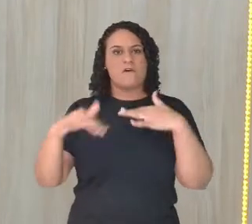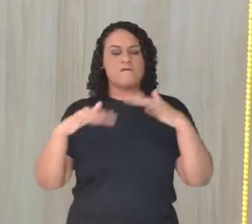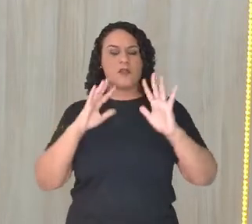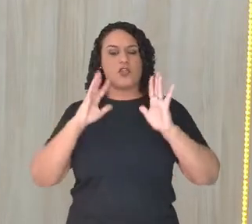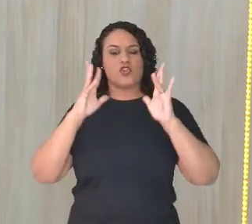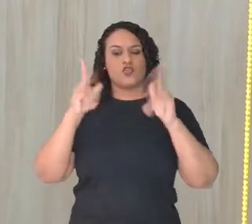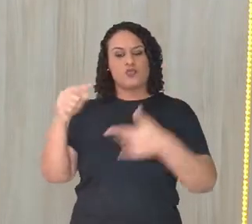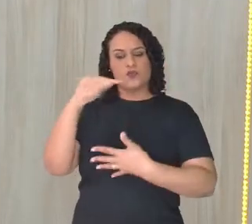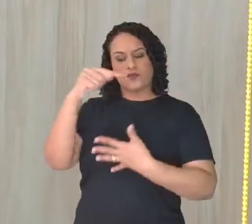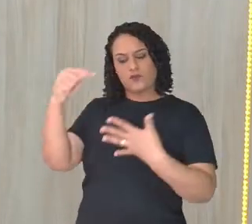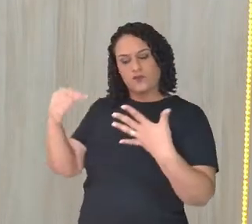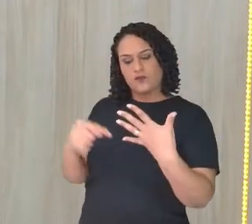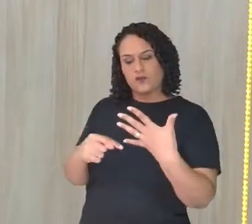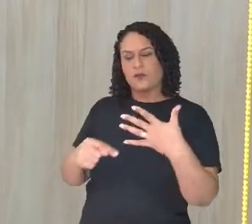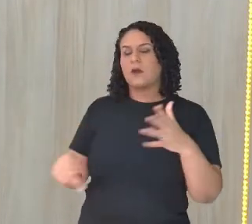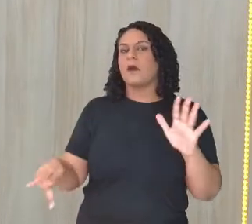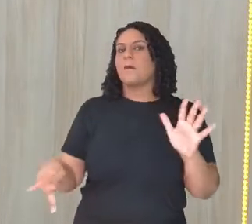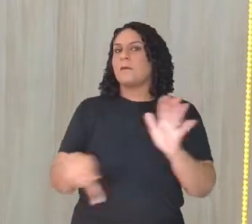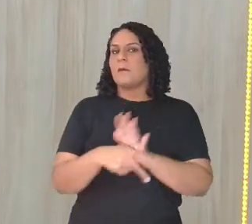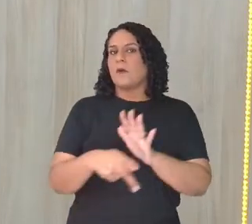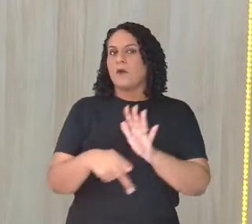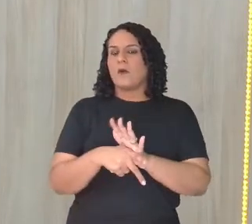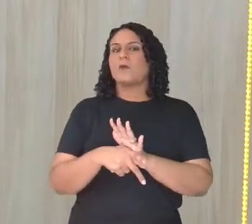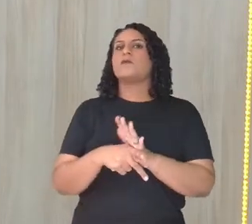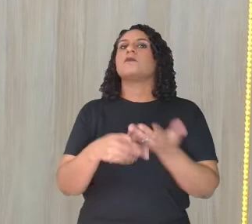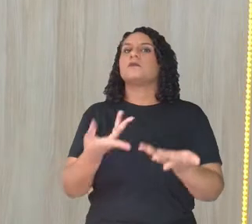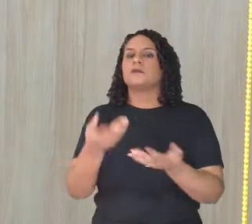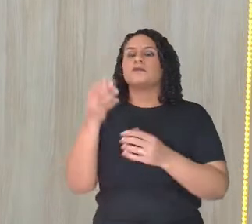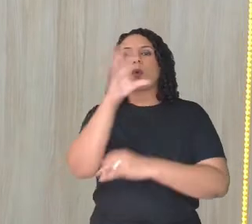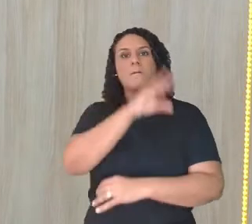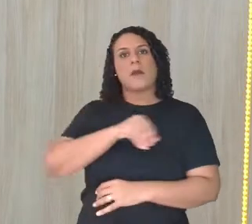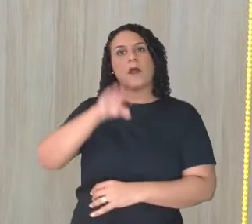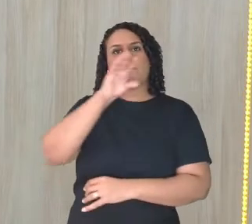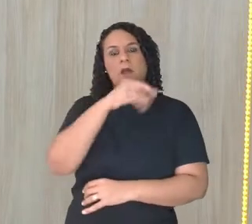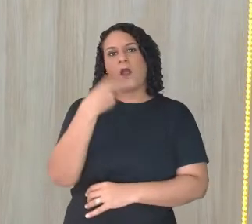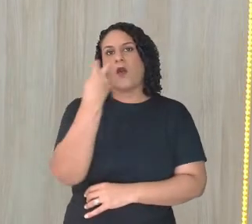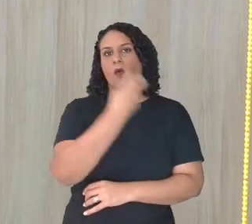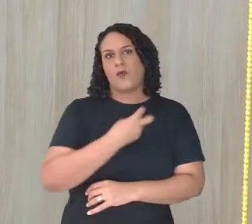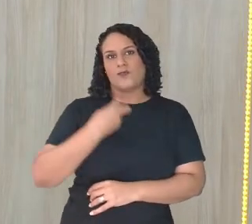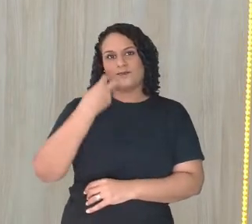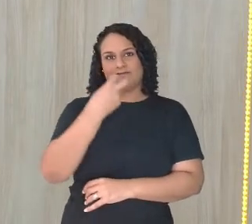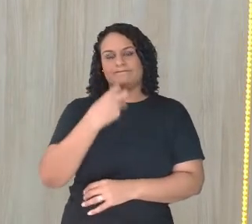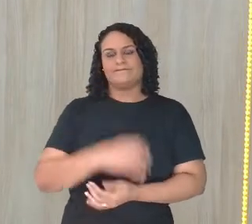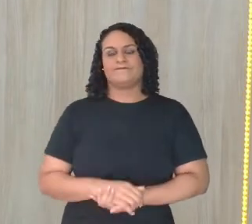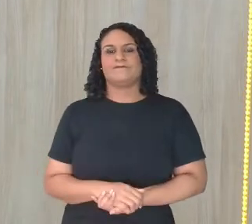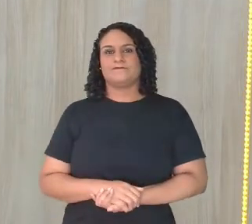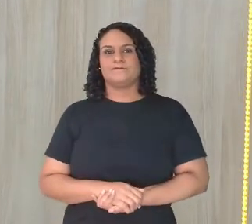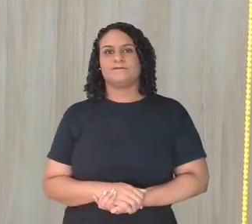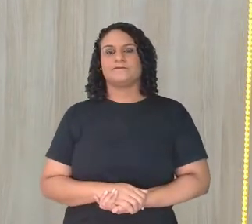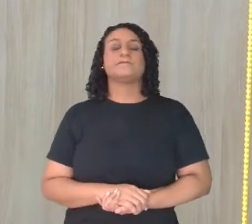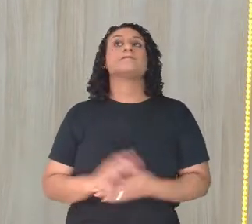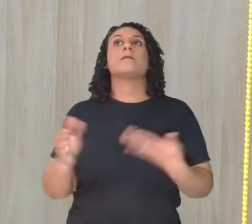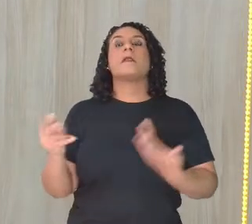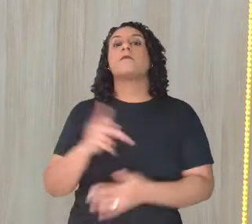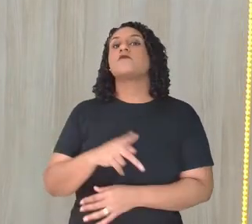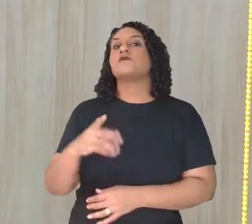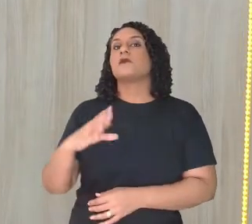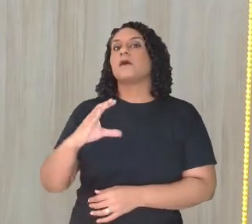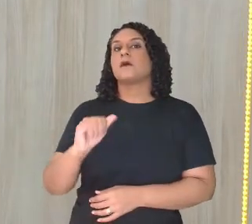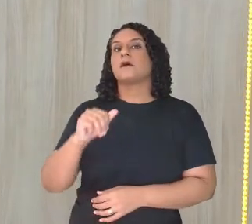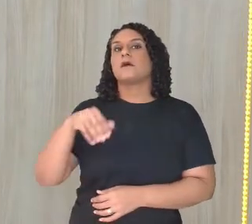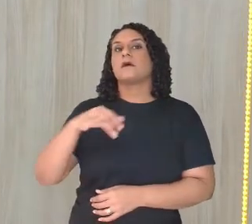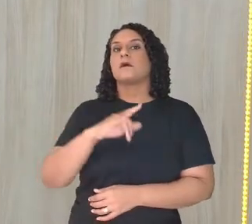tudo isso faz parte aí do discurso oral, da oralidade. Professora Camille, a gente também